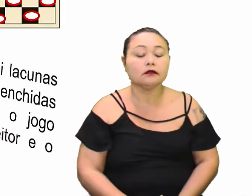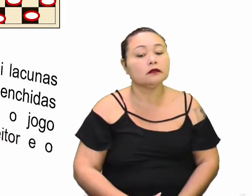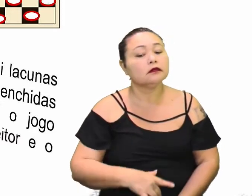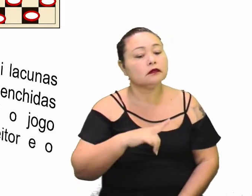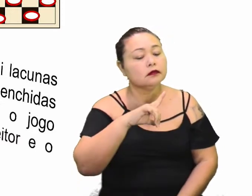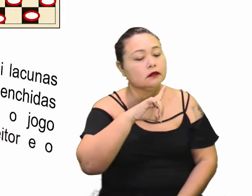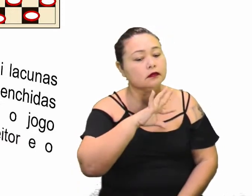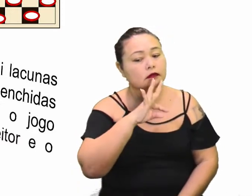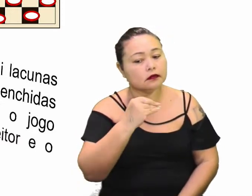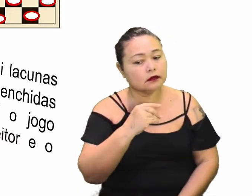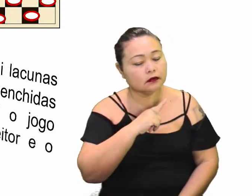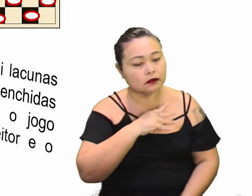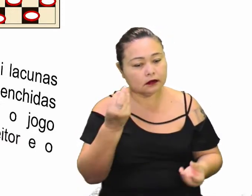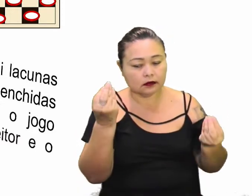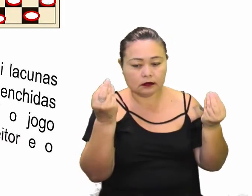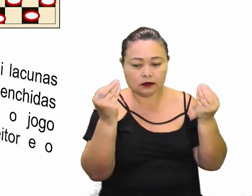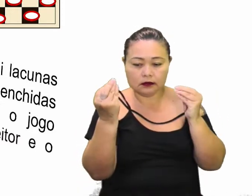Continuando aqui.